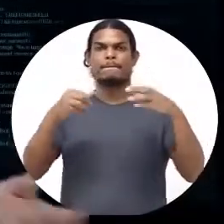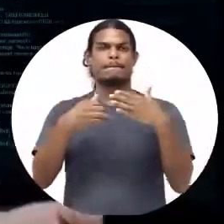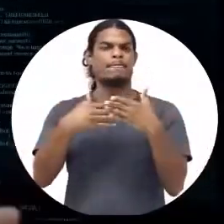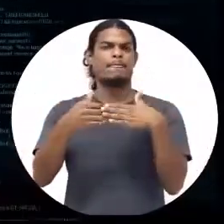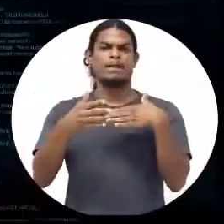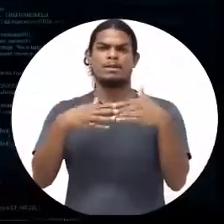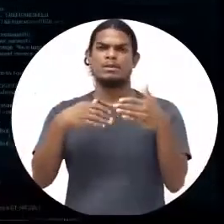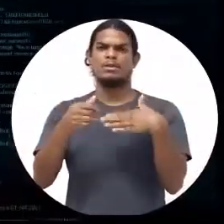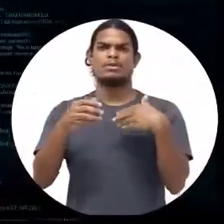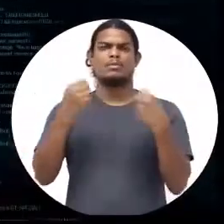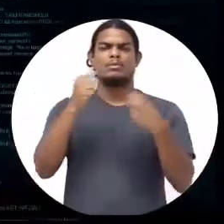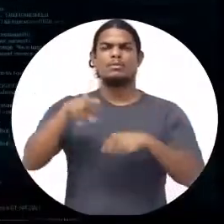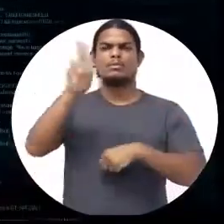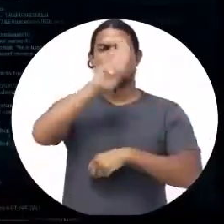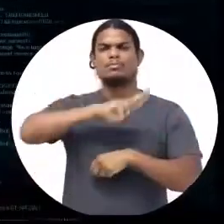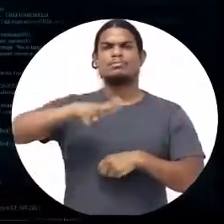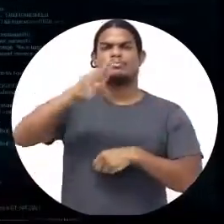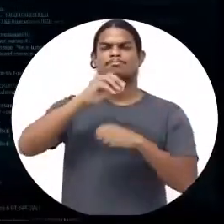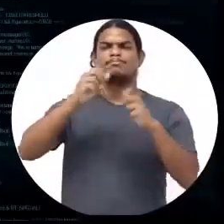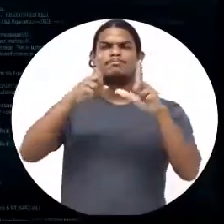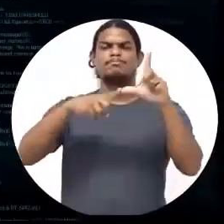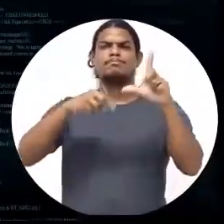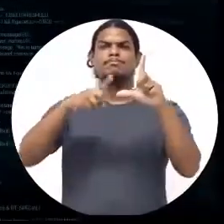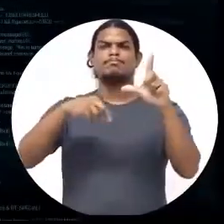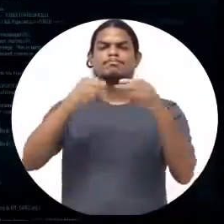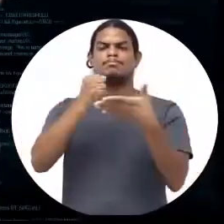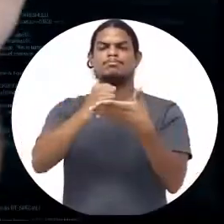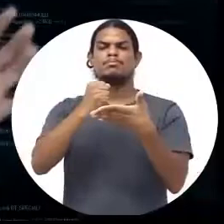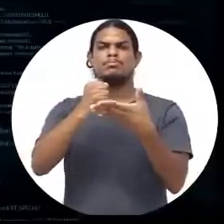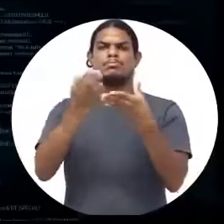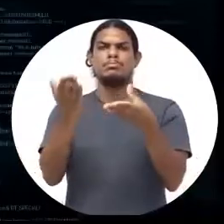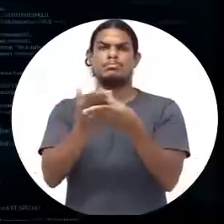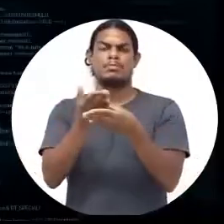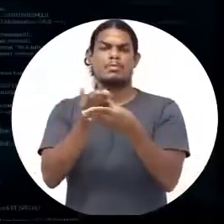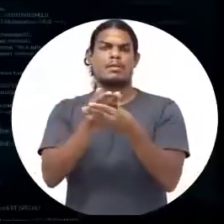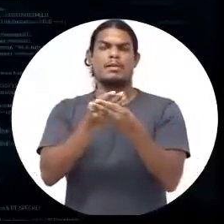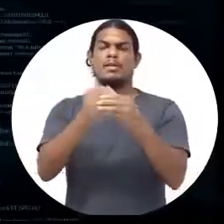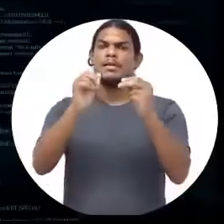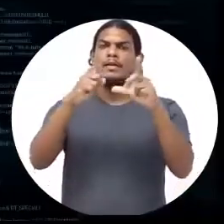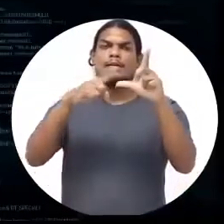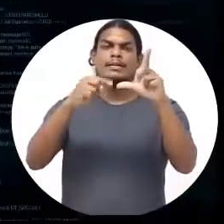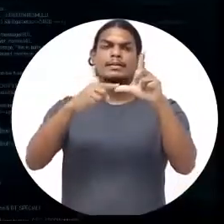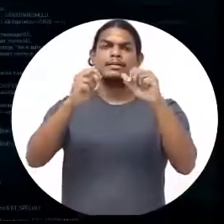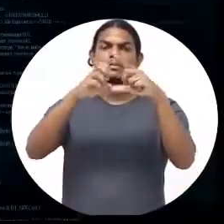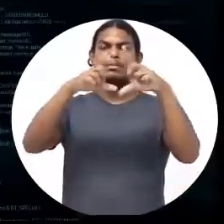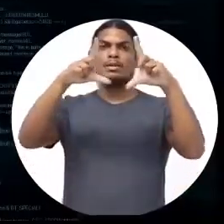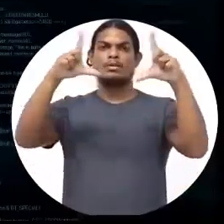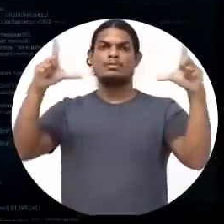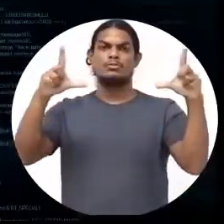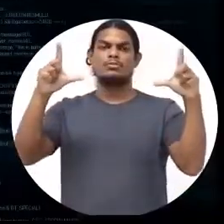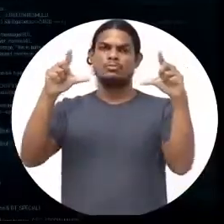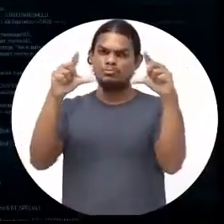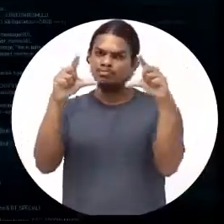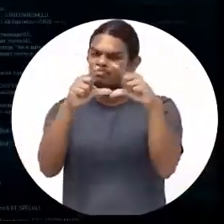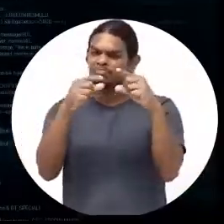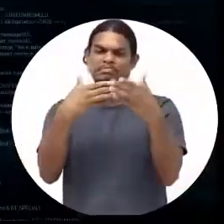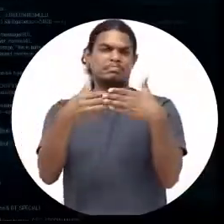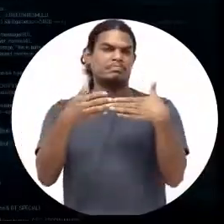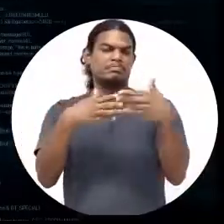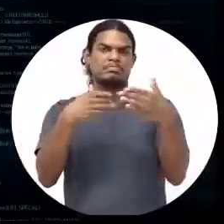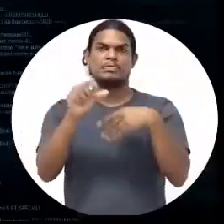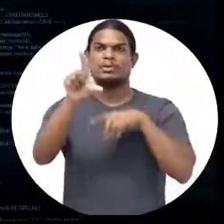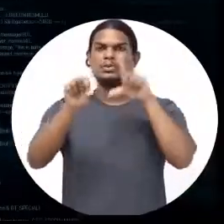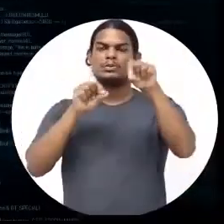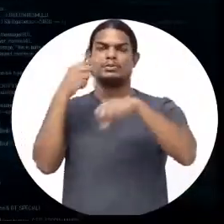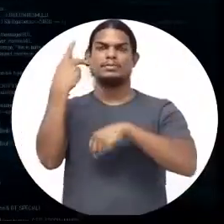melhor, maiúsculo, minúsculo, alternando. O HTML, depois dessa parte do doctype, ele não tem a regra